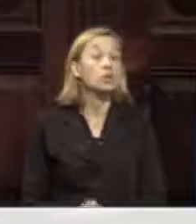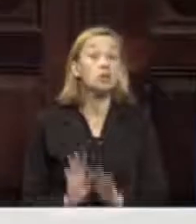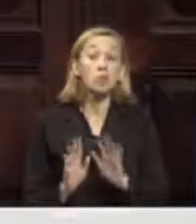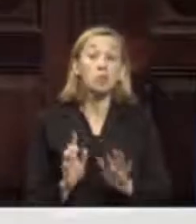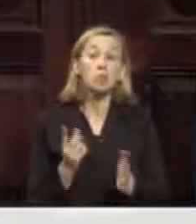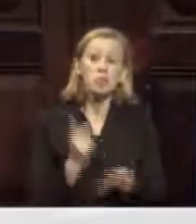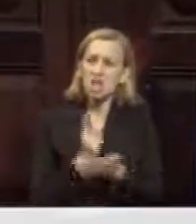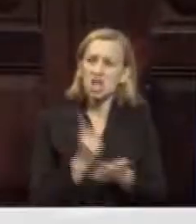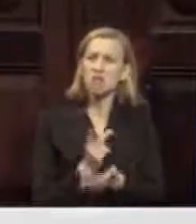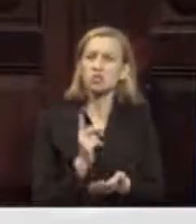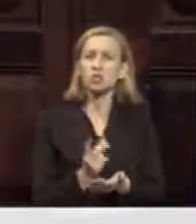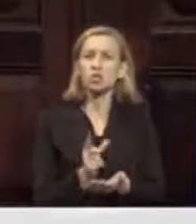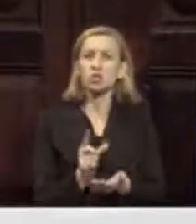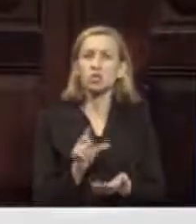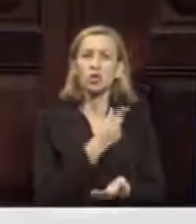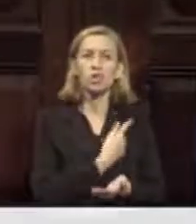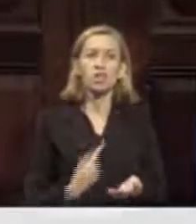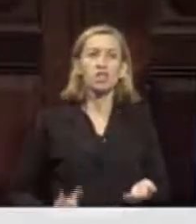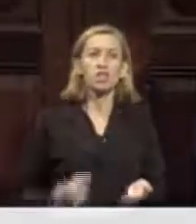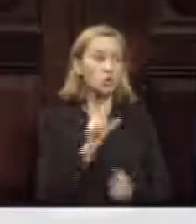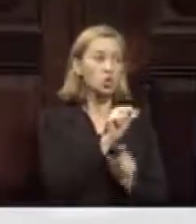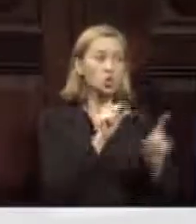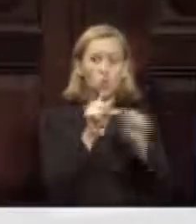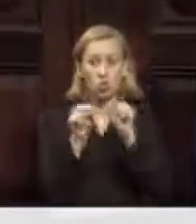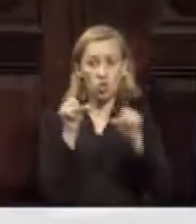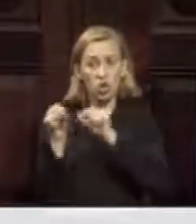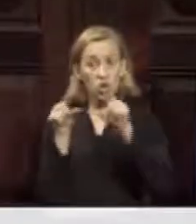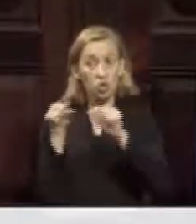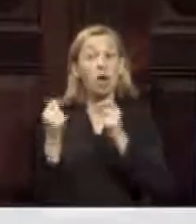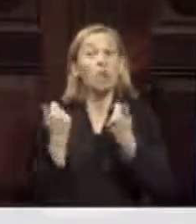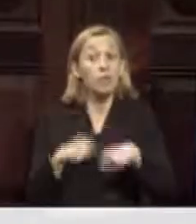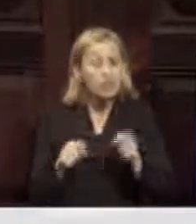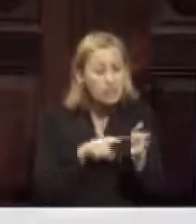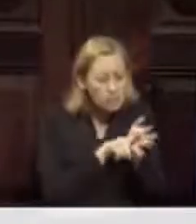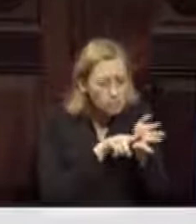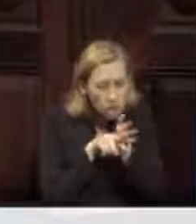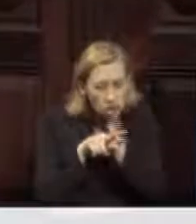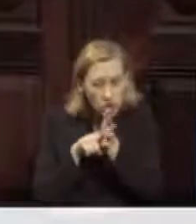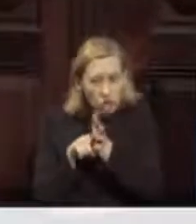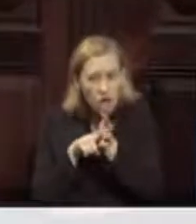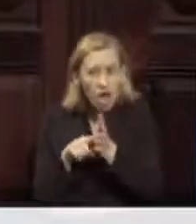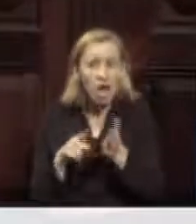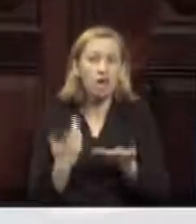governador, mas tem que ser aprovado, tem que passar por uma